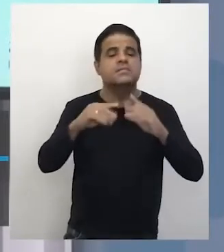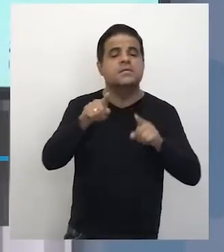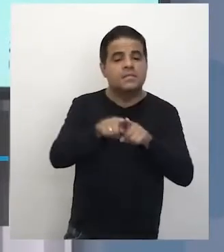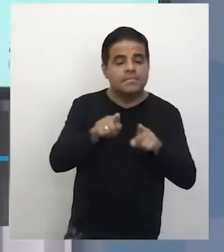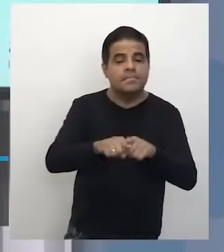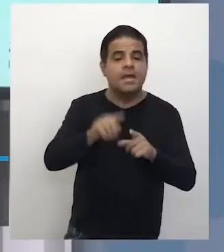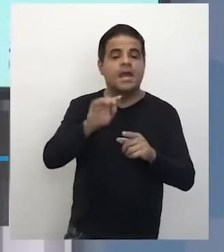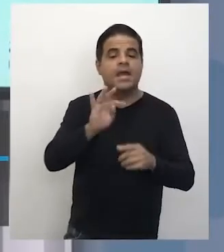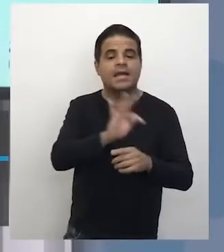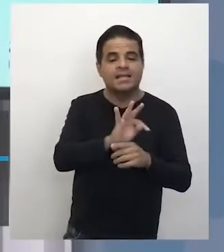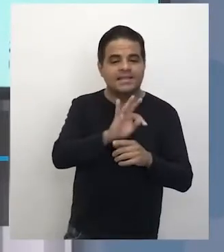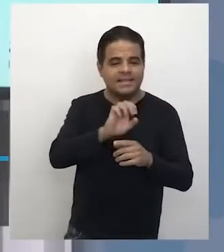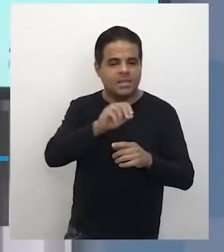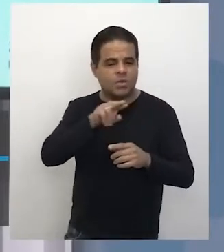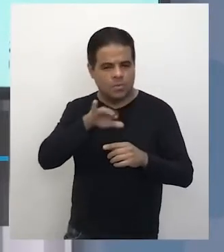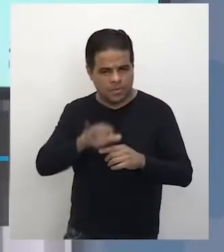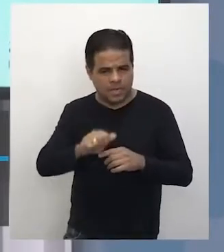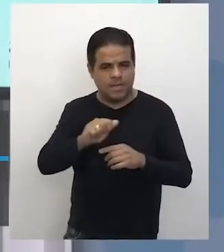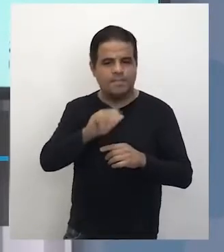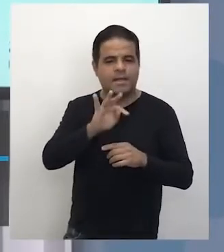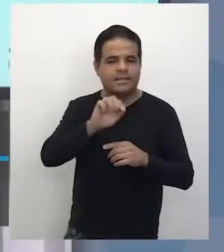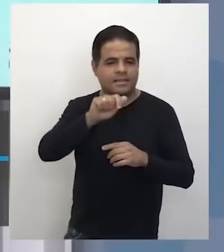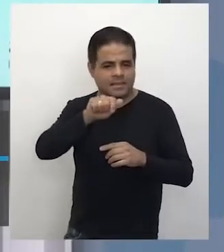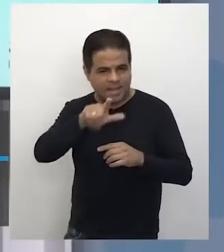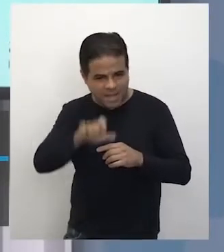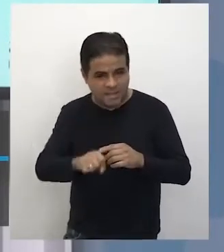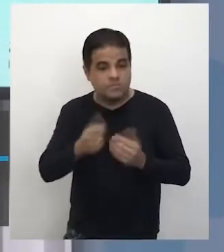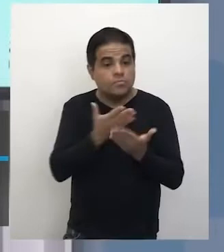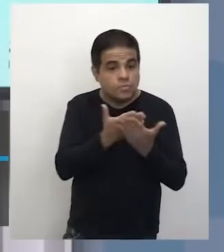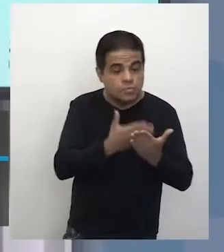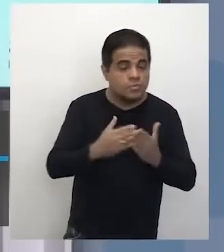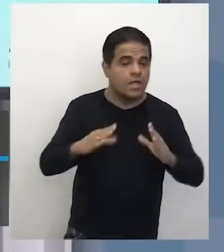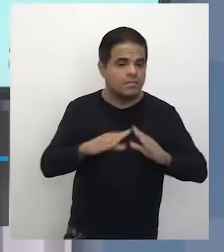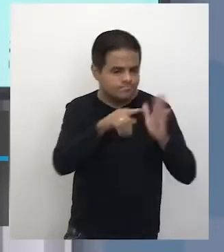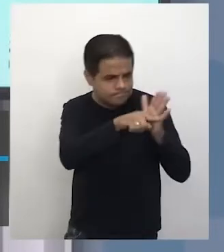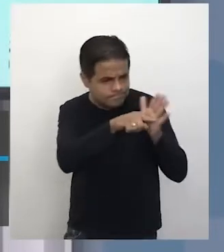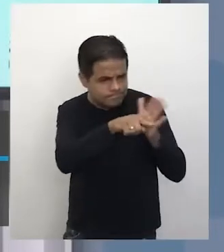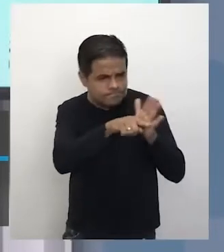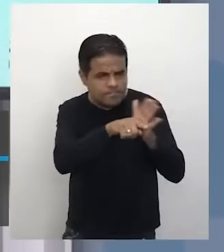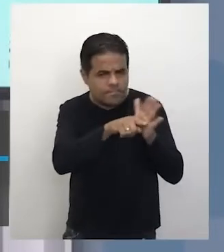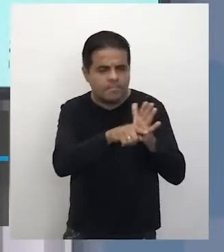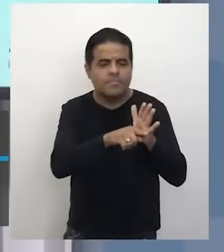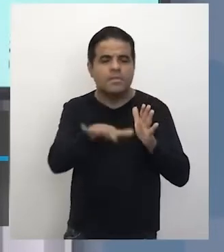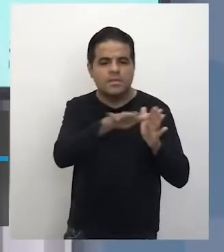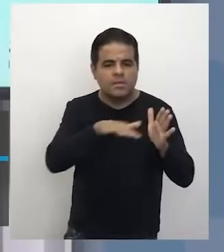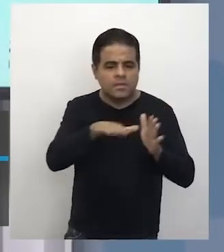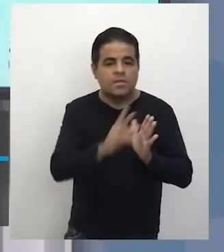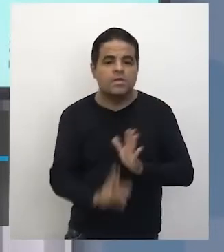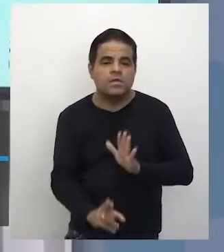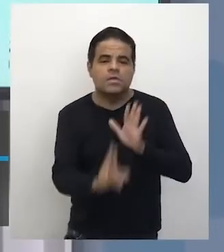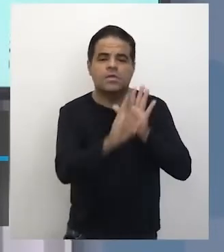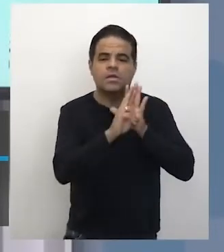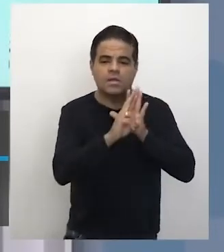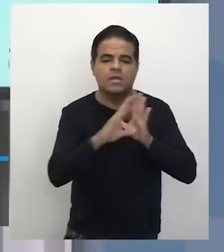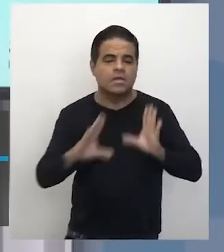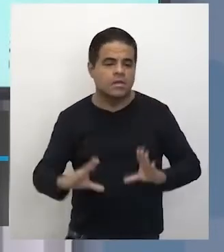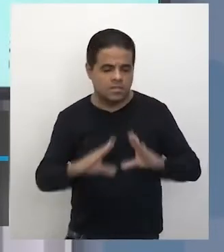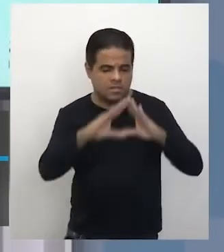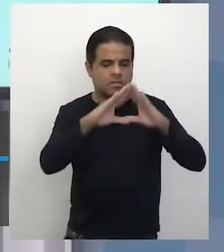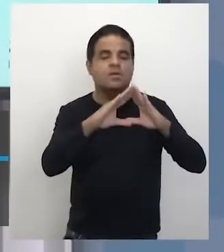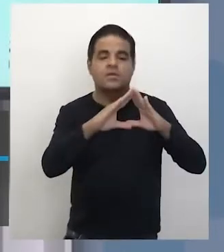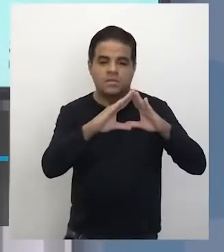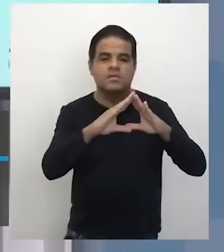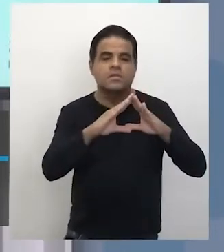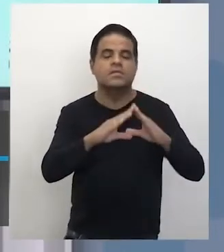falar um pouquinho do Teorema de Tales né a gente vai estudar semelhança de triângulo pela análise do da nossa representação do Triângulo